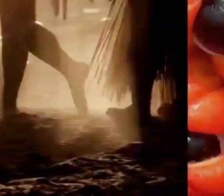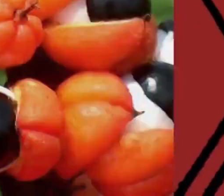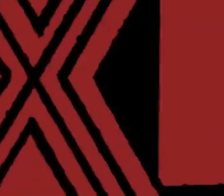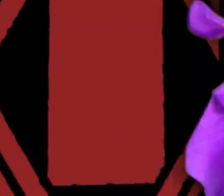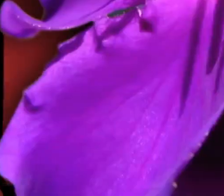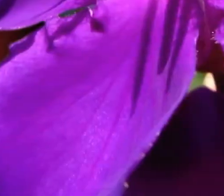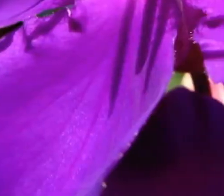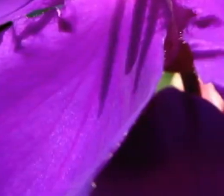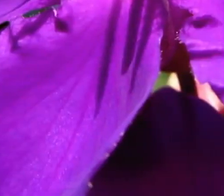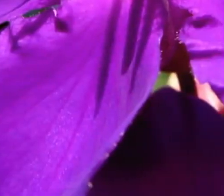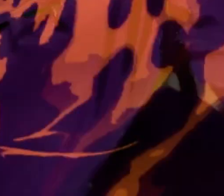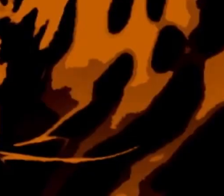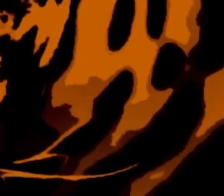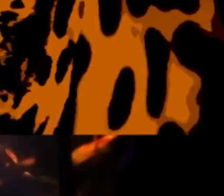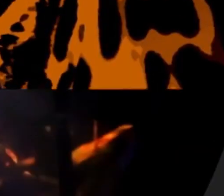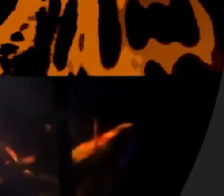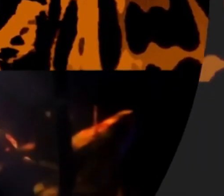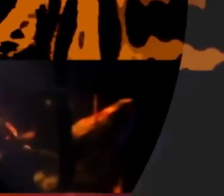Música